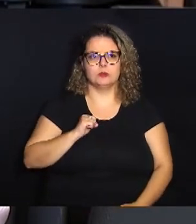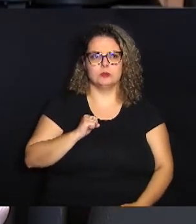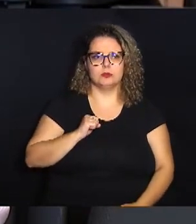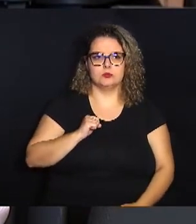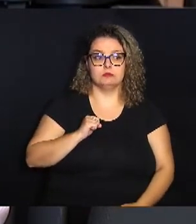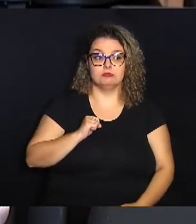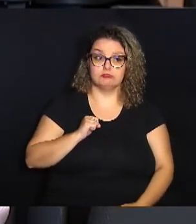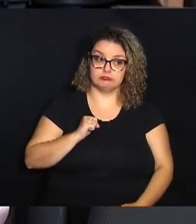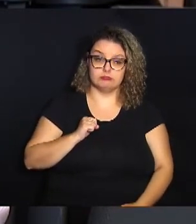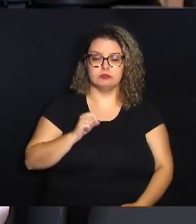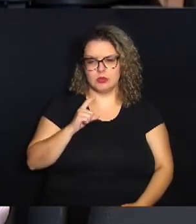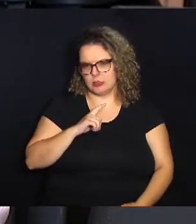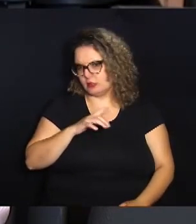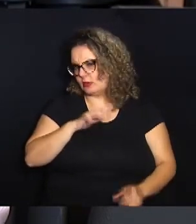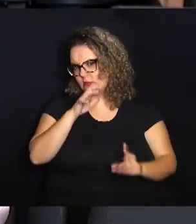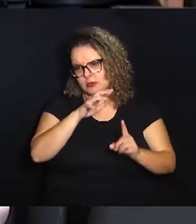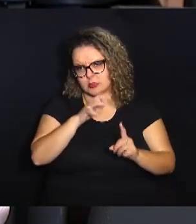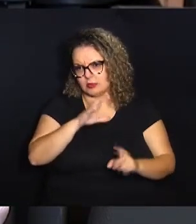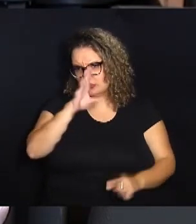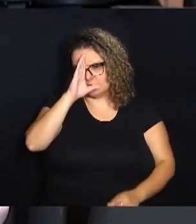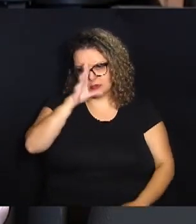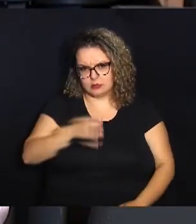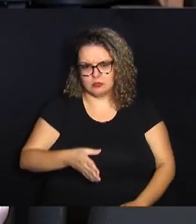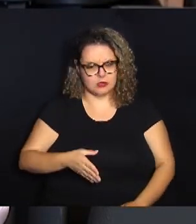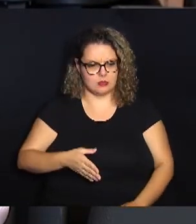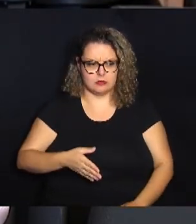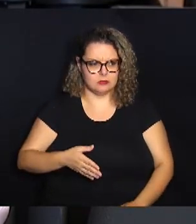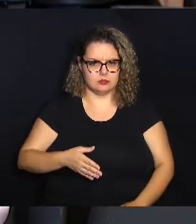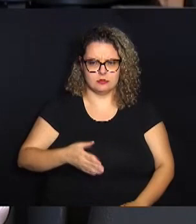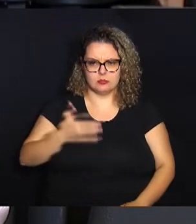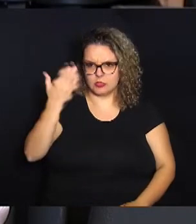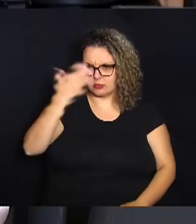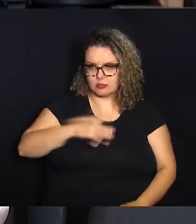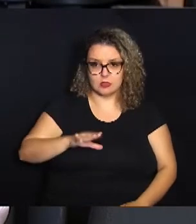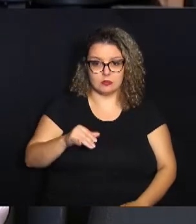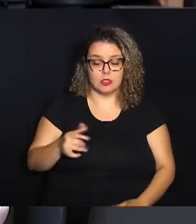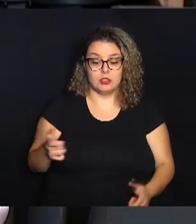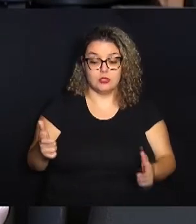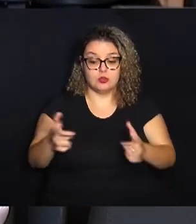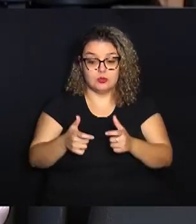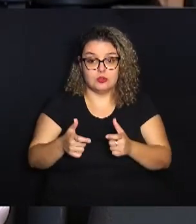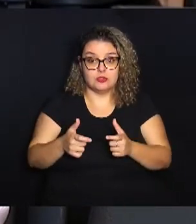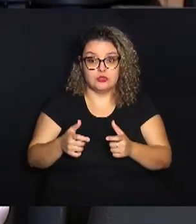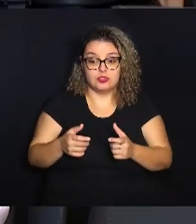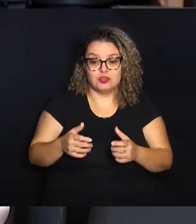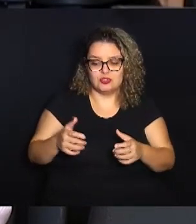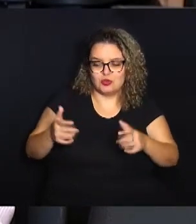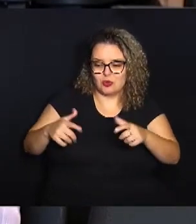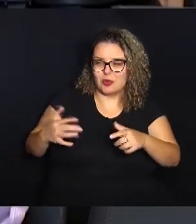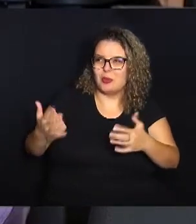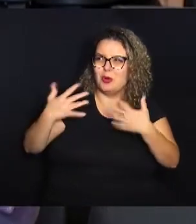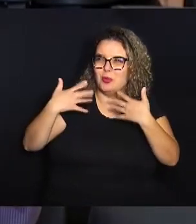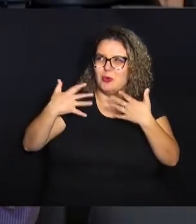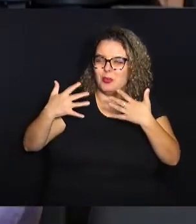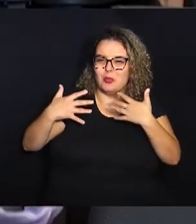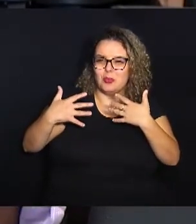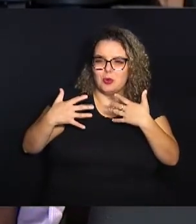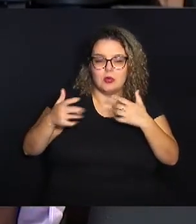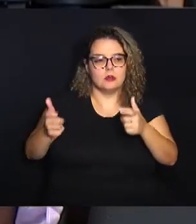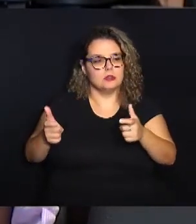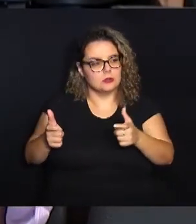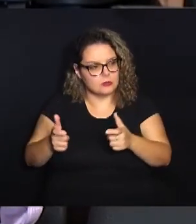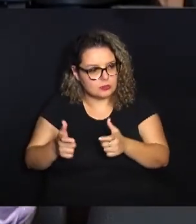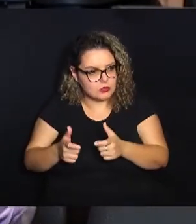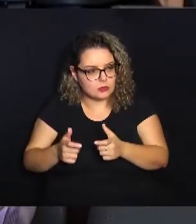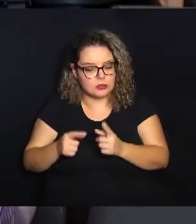isso tem impacto já comprovado pela ciência de redução de ilhas de calor, redução do impacto desse